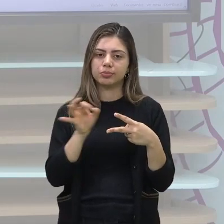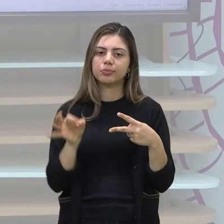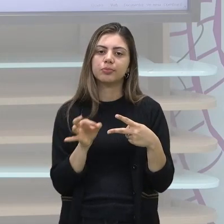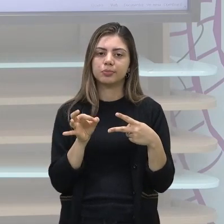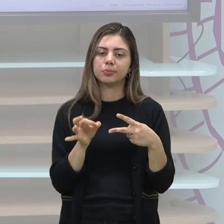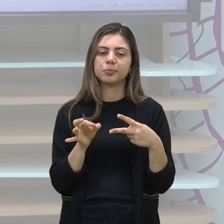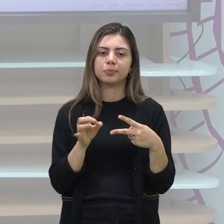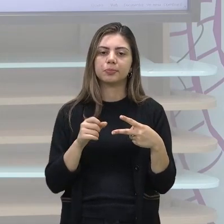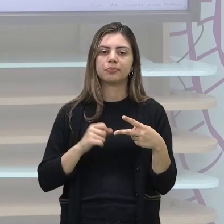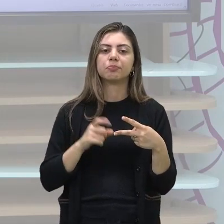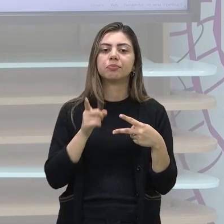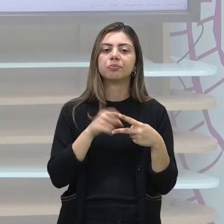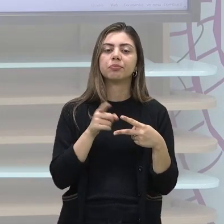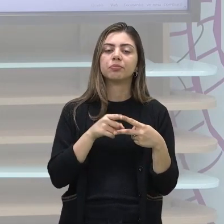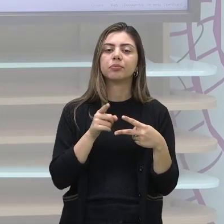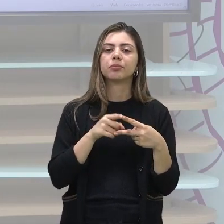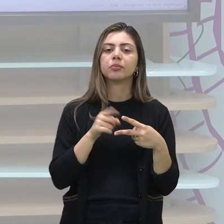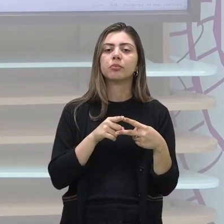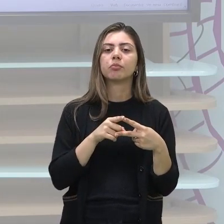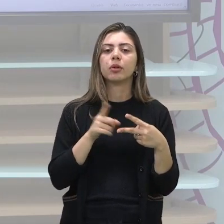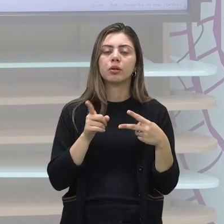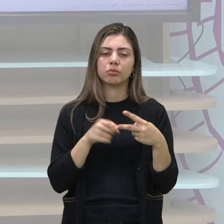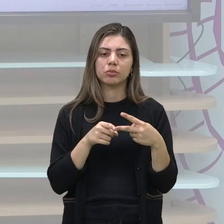esses elementos? Tá? Nós estamos usando